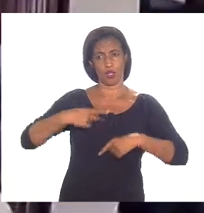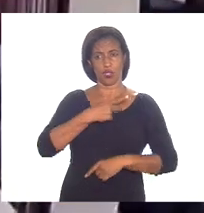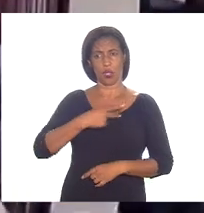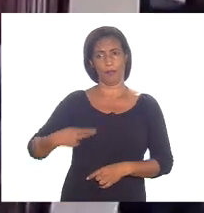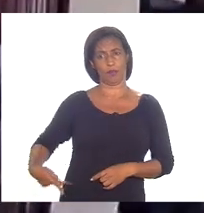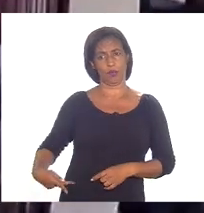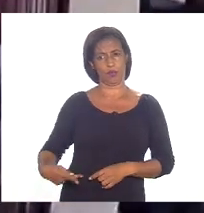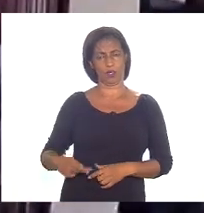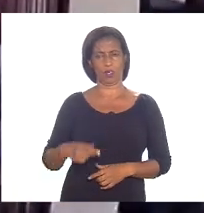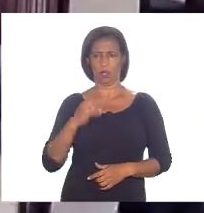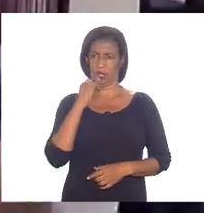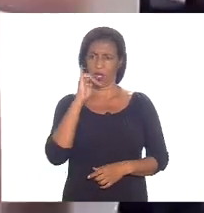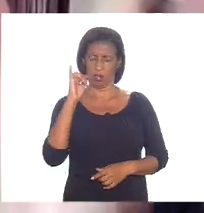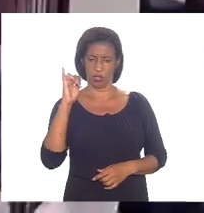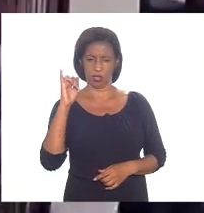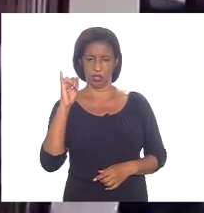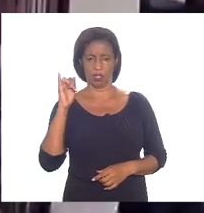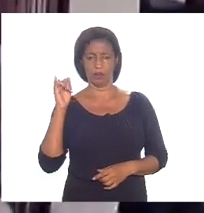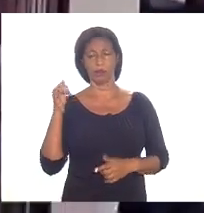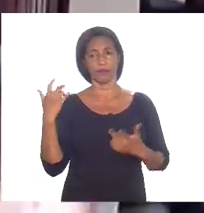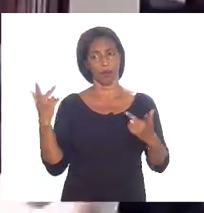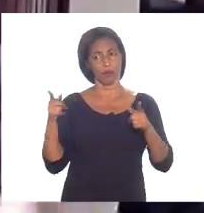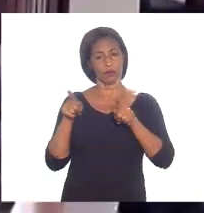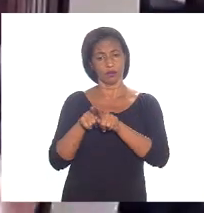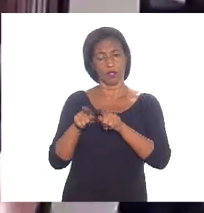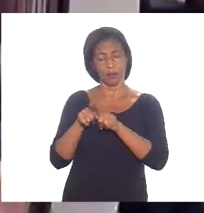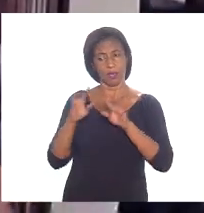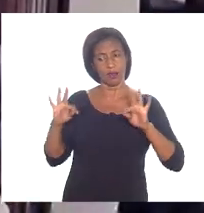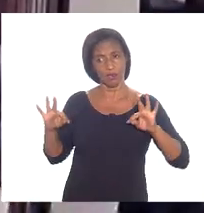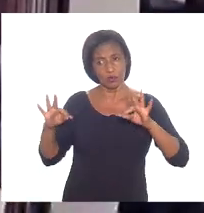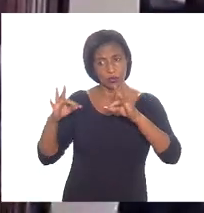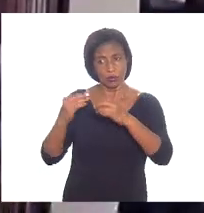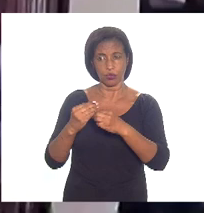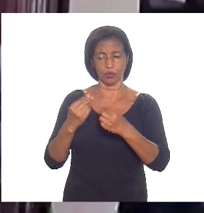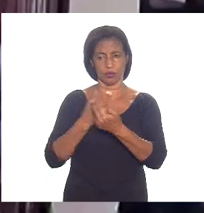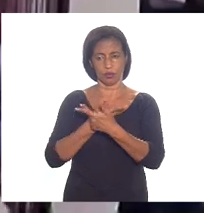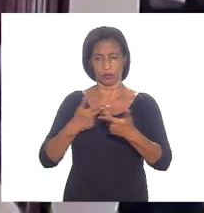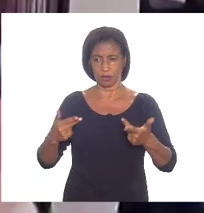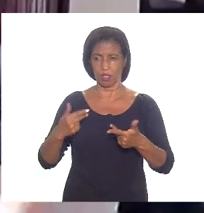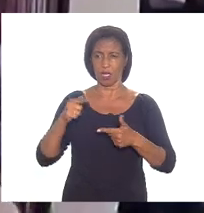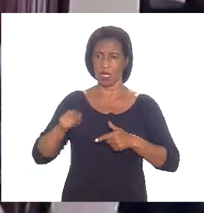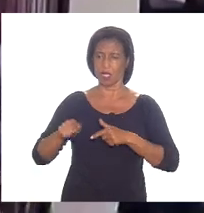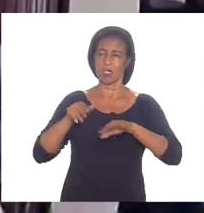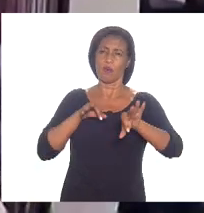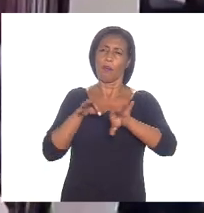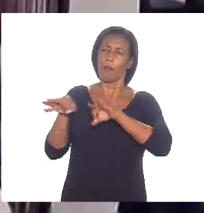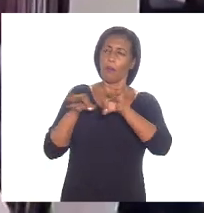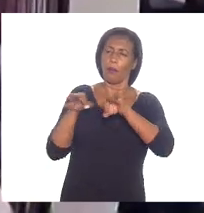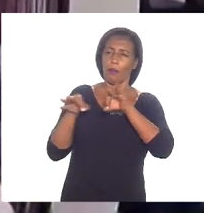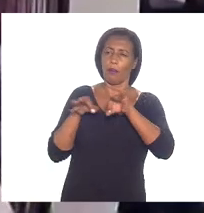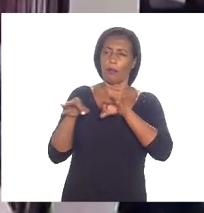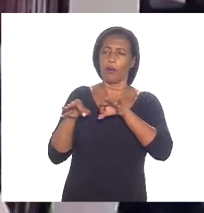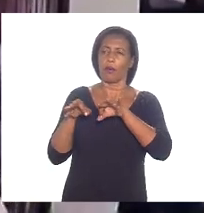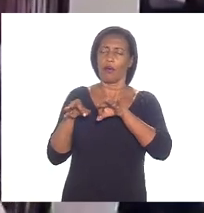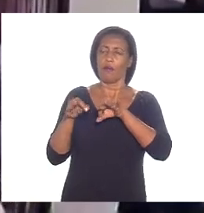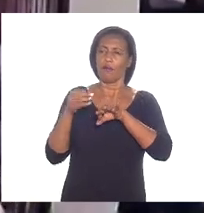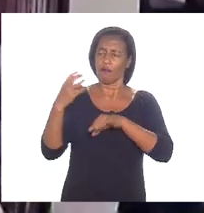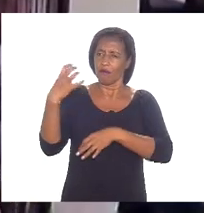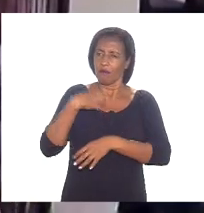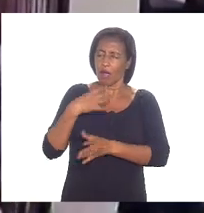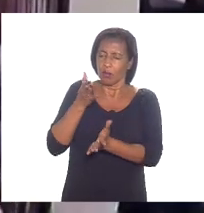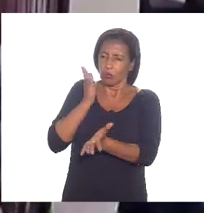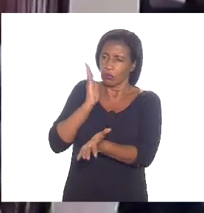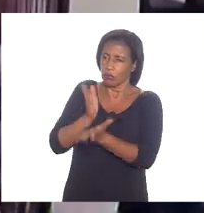cultura. De maneira que, por conta disso tudo, esse projeto vai no sentido